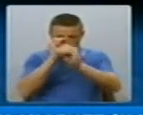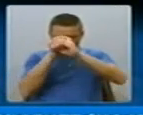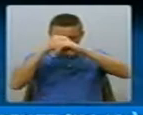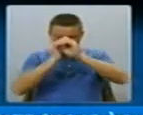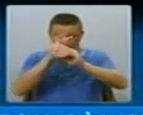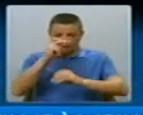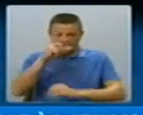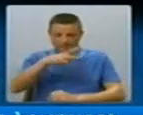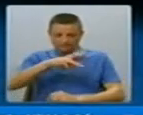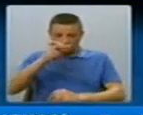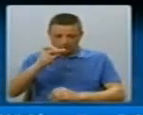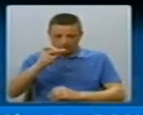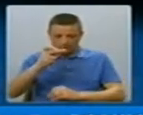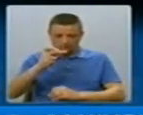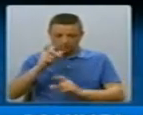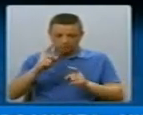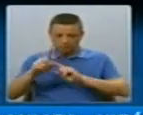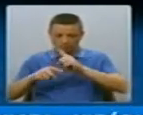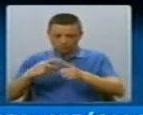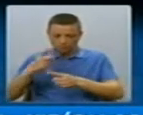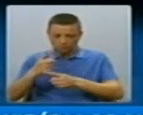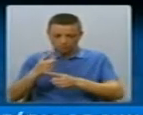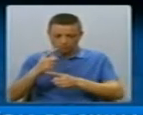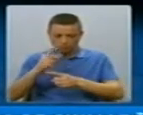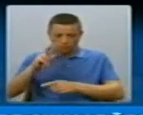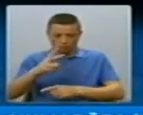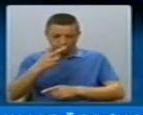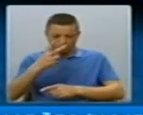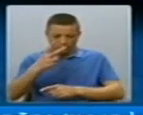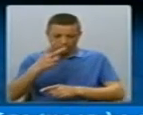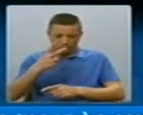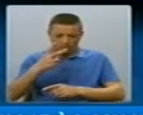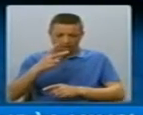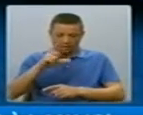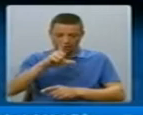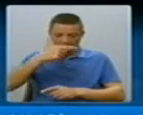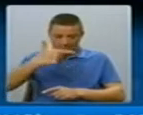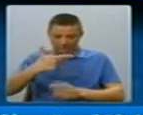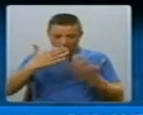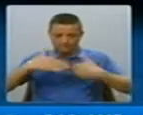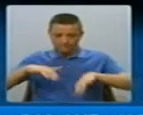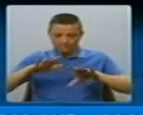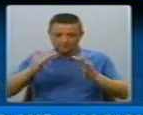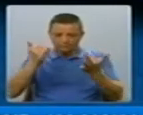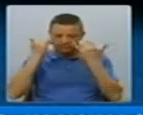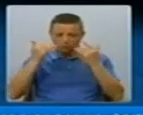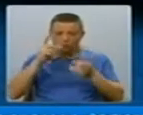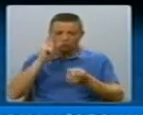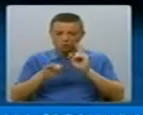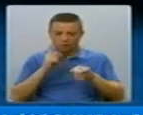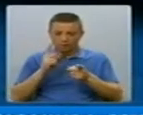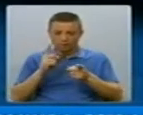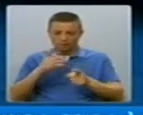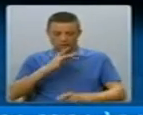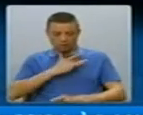ALMA, a Rede de Radiotelescópios do ALMA, e o Very Large Telescope, o VLT. E o que é que nos conta esta primeira notícia? Bom, conta-nos que nós